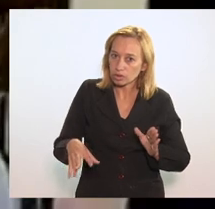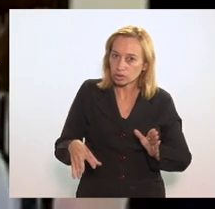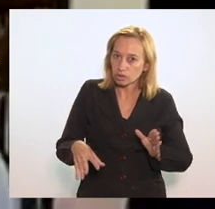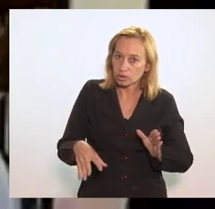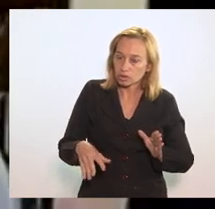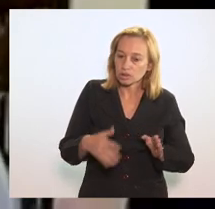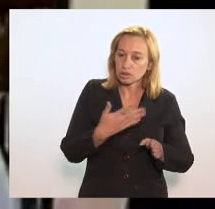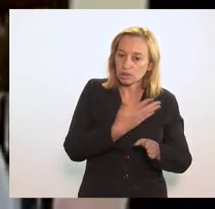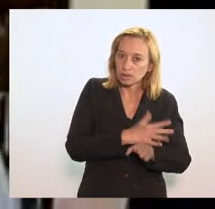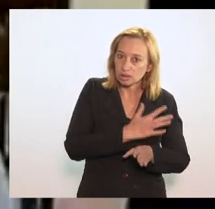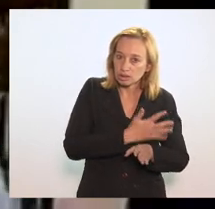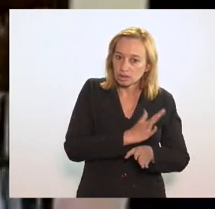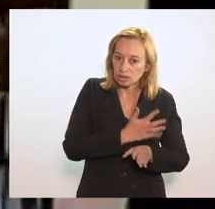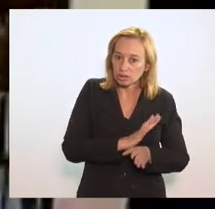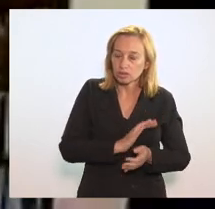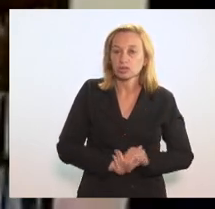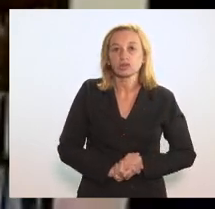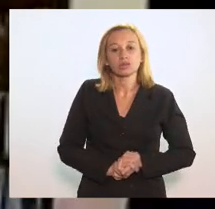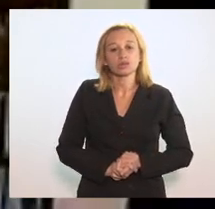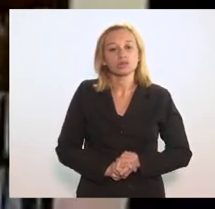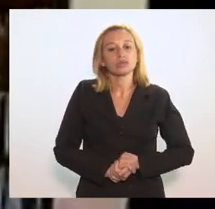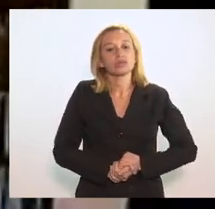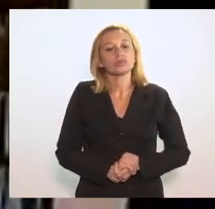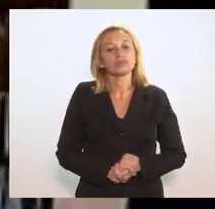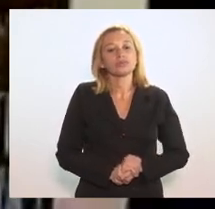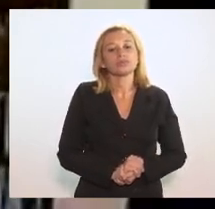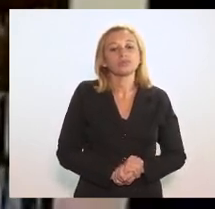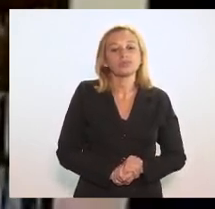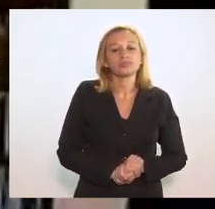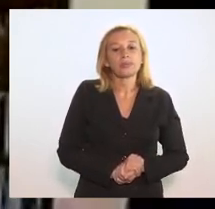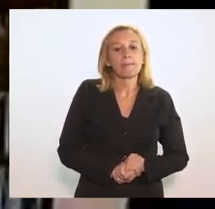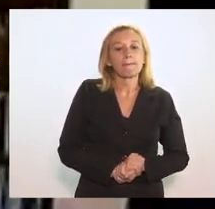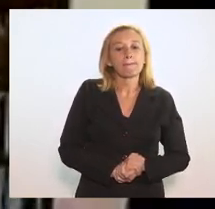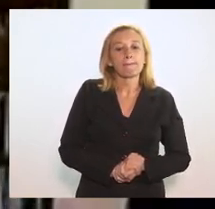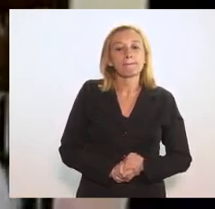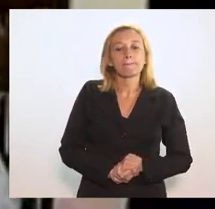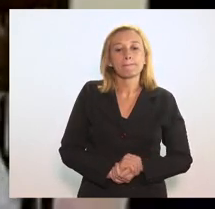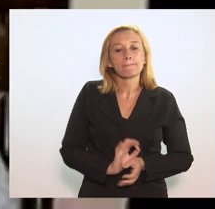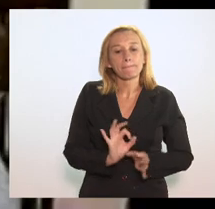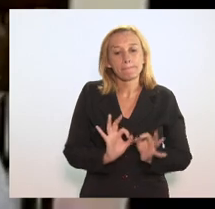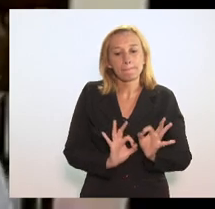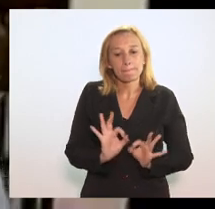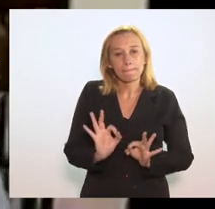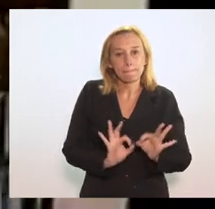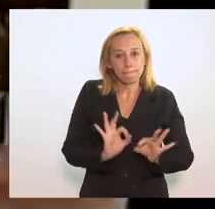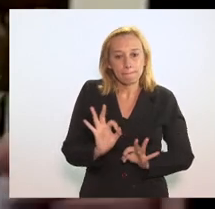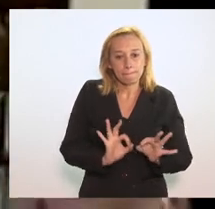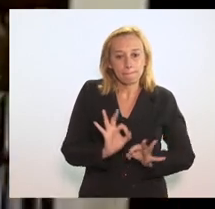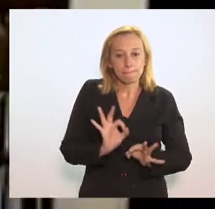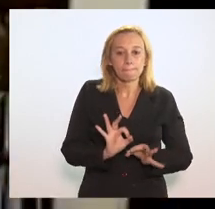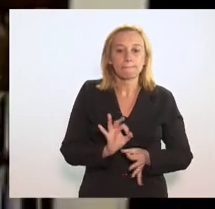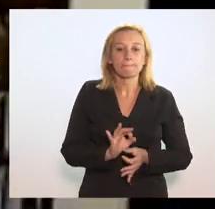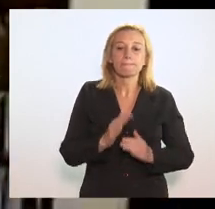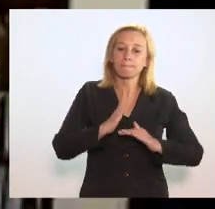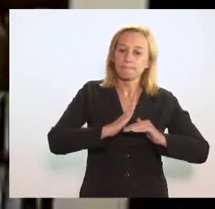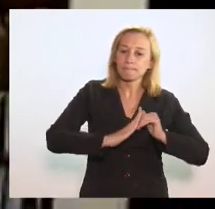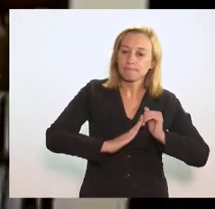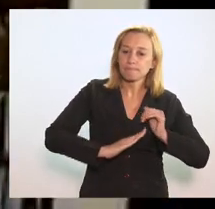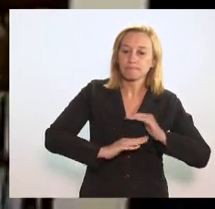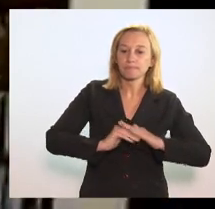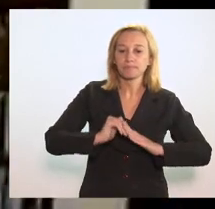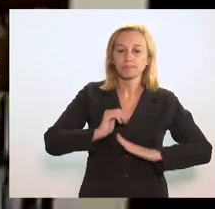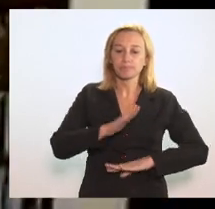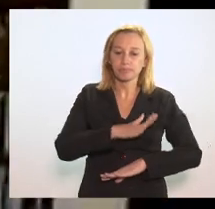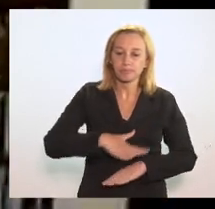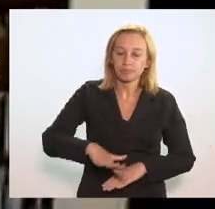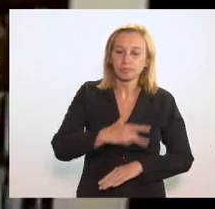está ou estão nos protocolos elaborados pelos profissionais